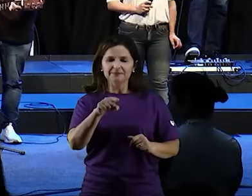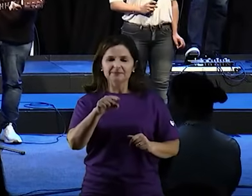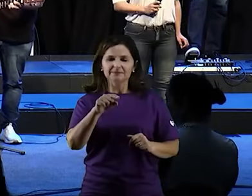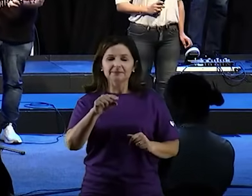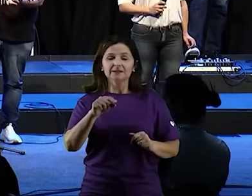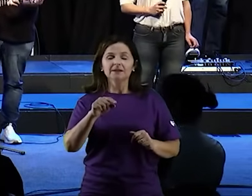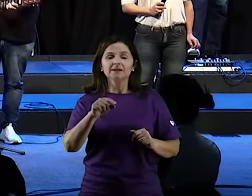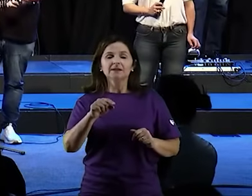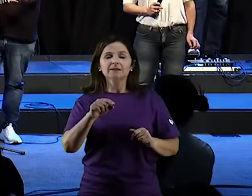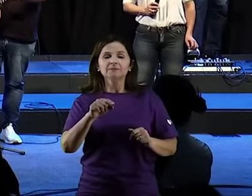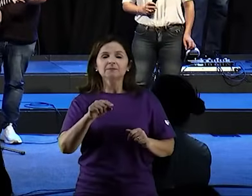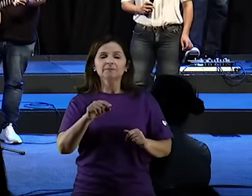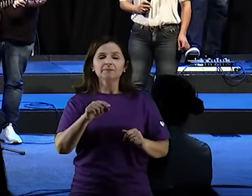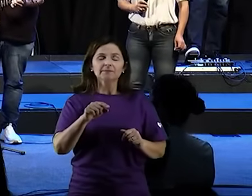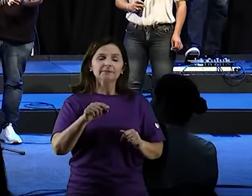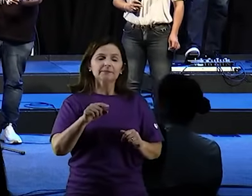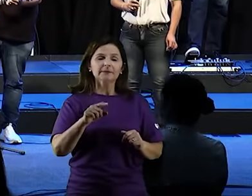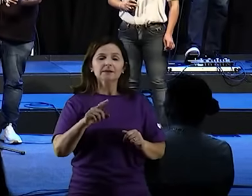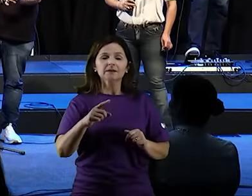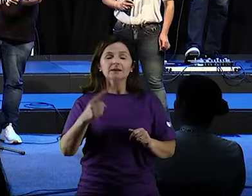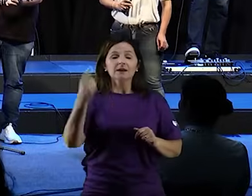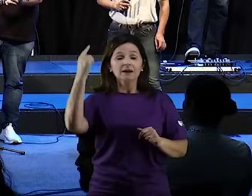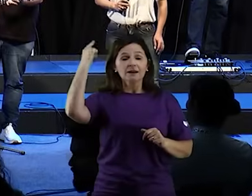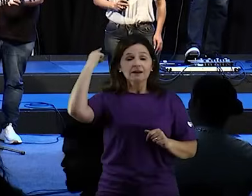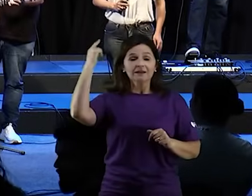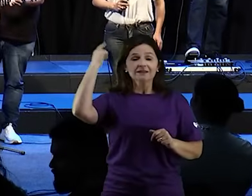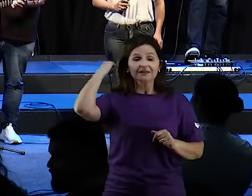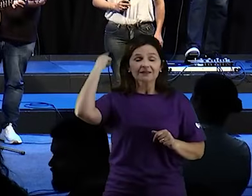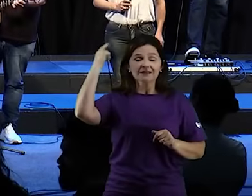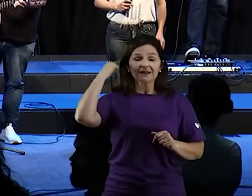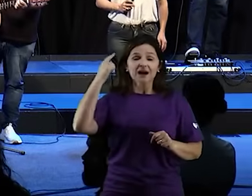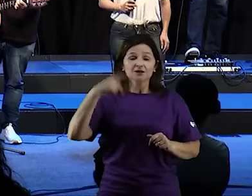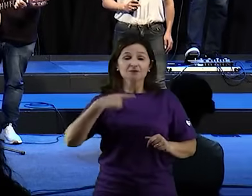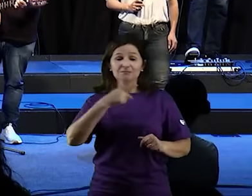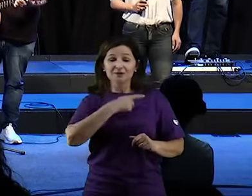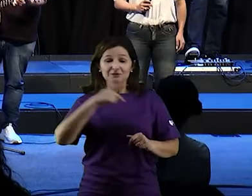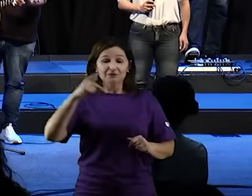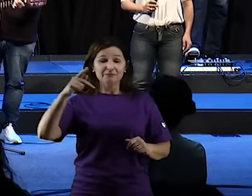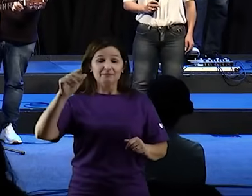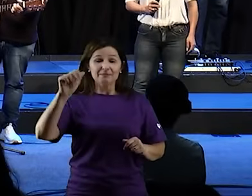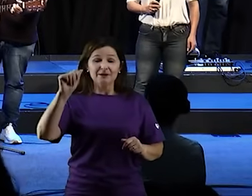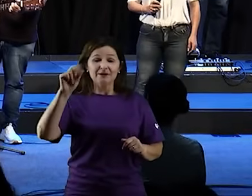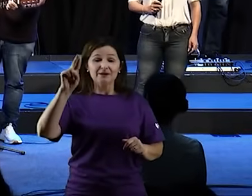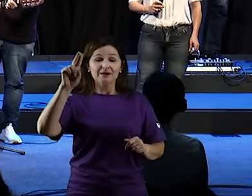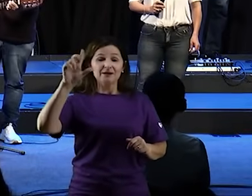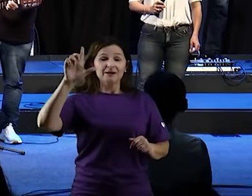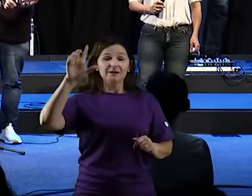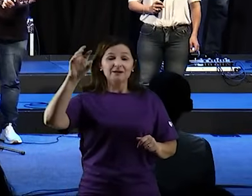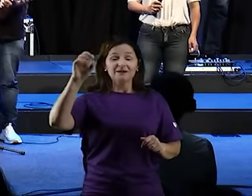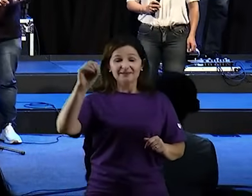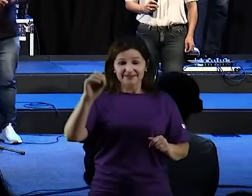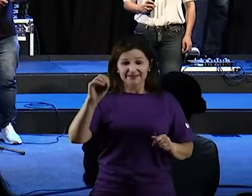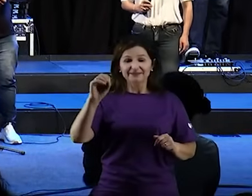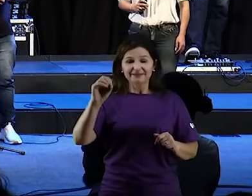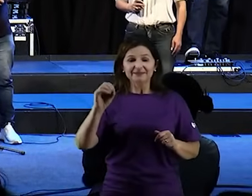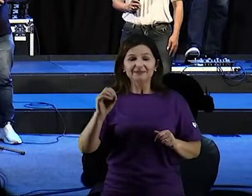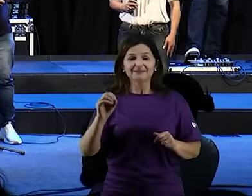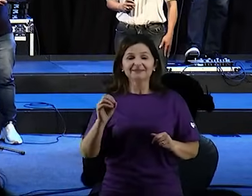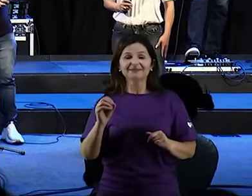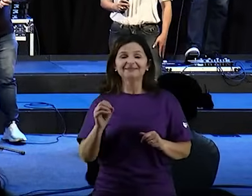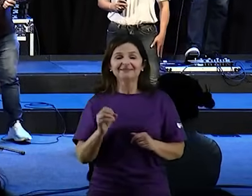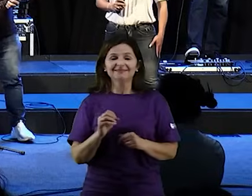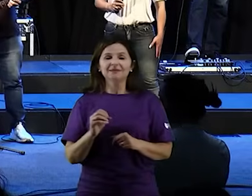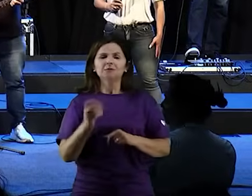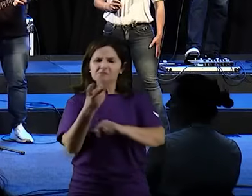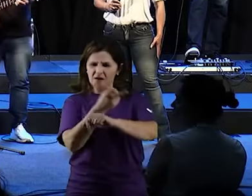atrás Pastor Paulo ali agora que eu vi pastor Paulinho al brinca Apóstolo Paulinho também ali com a gente